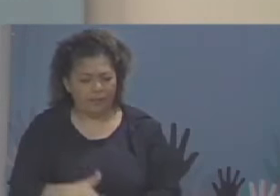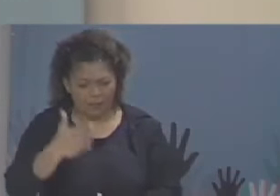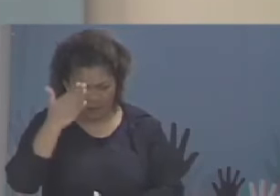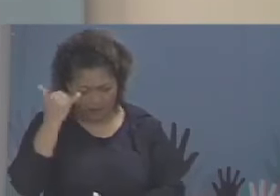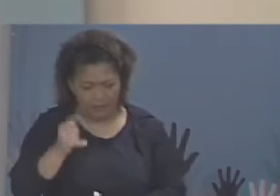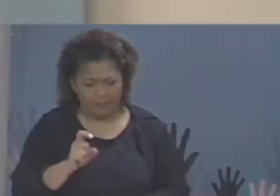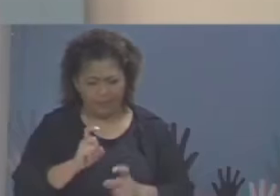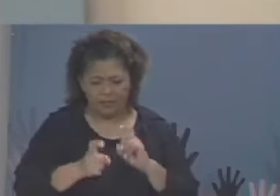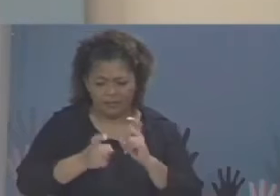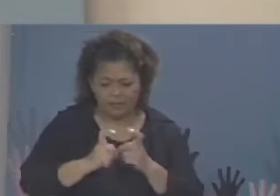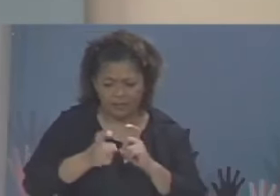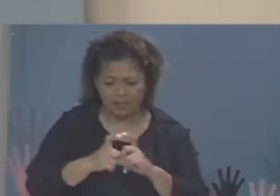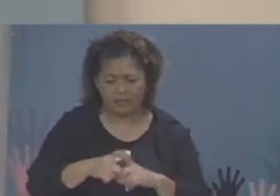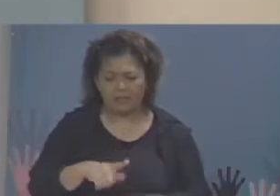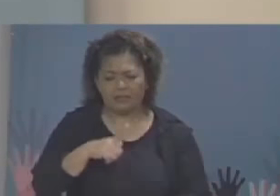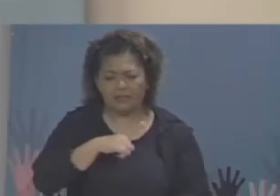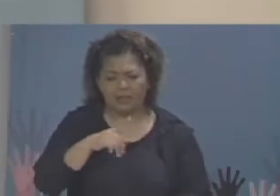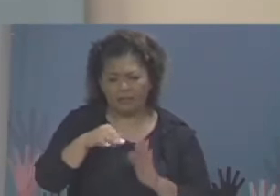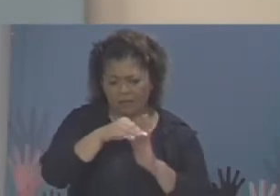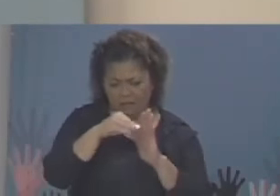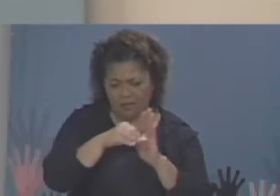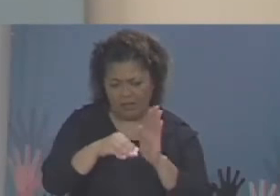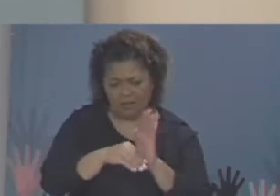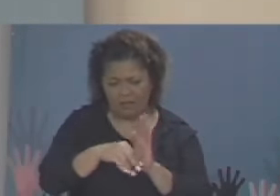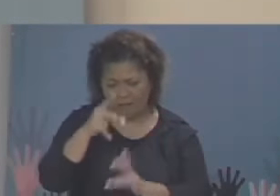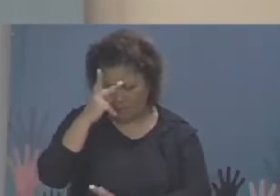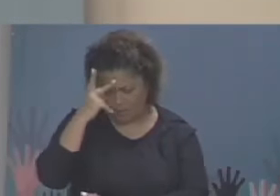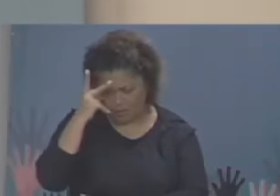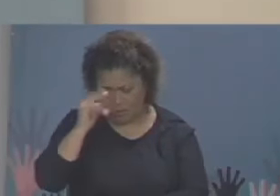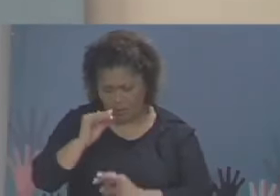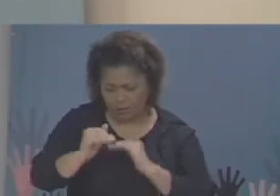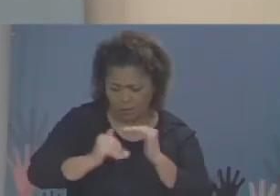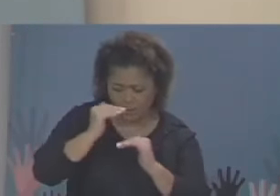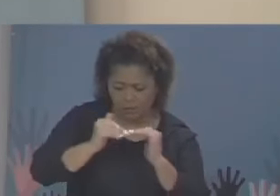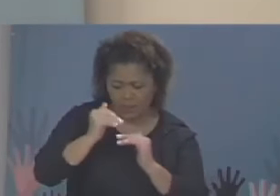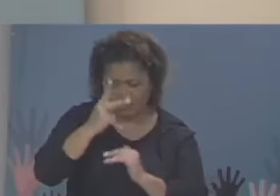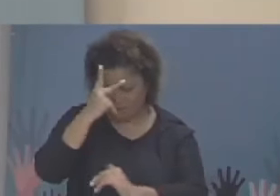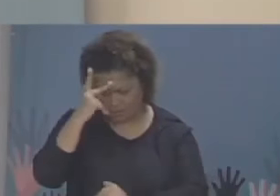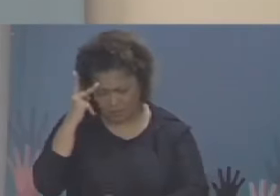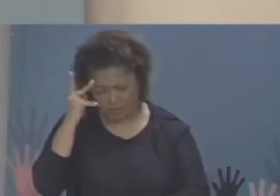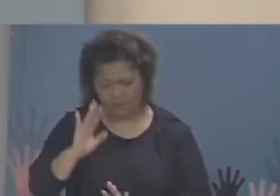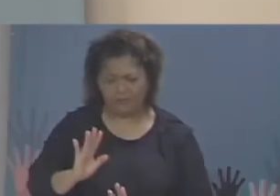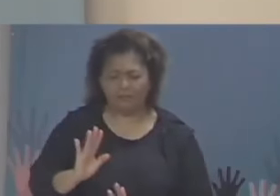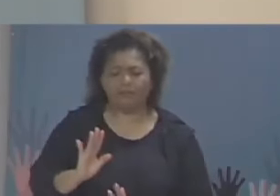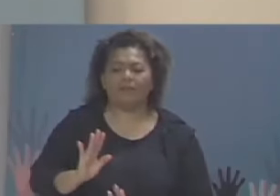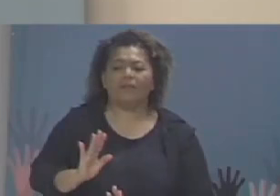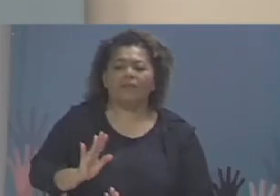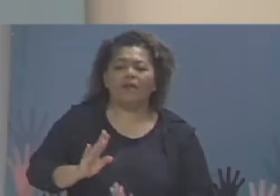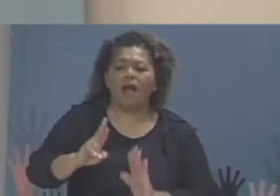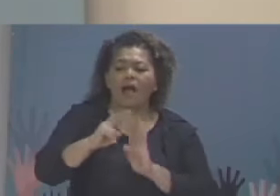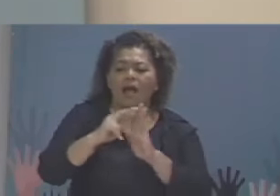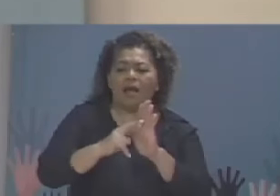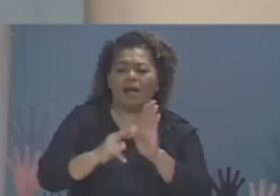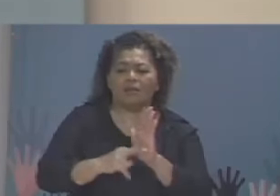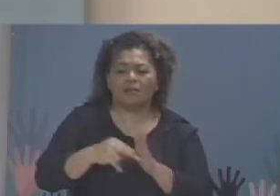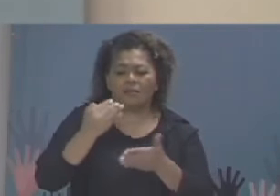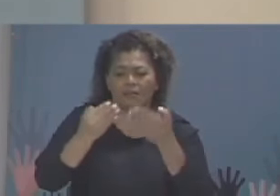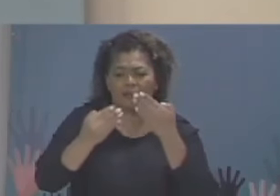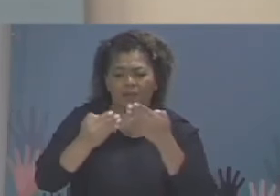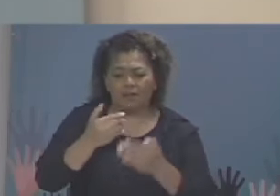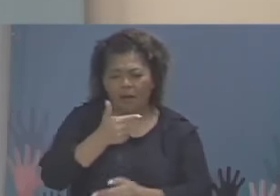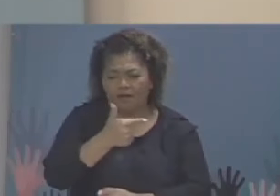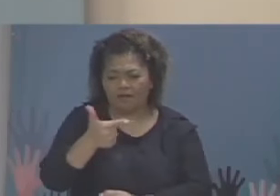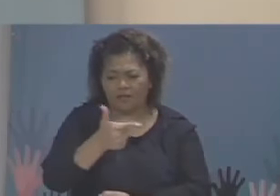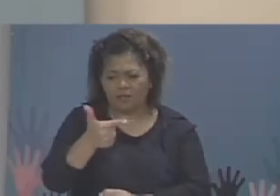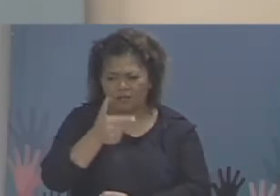baseada em alguns P's, pessoas, processos, produtos. Bom, pessoas. A renovação da psicologia, ela traz 22 pessoas para o